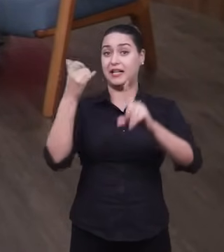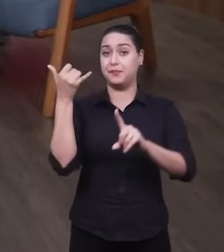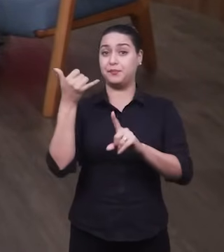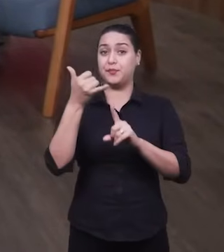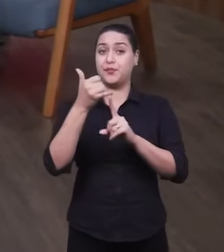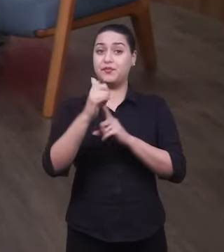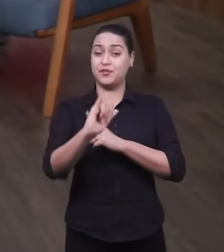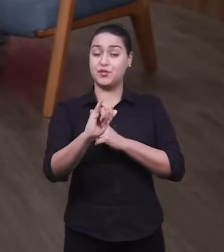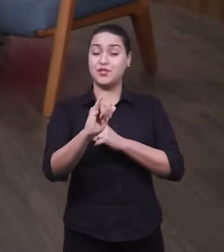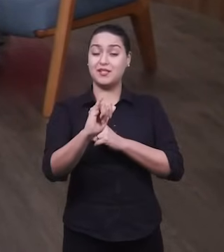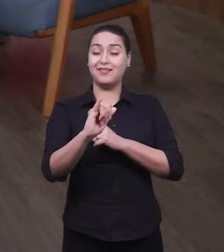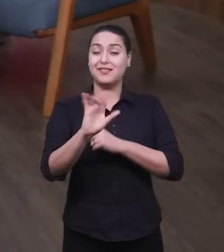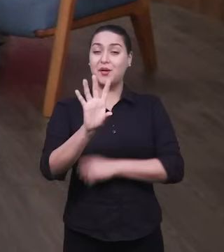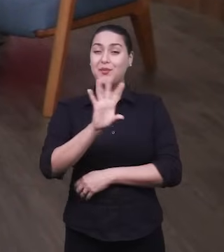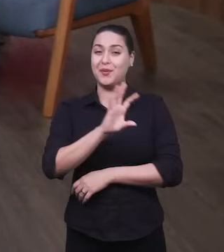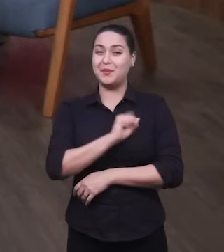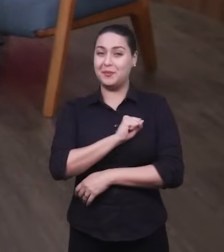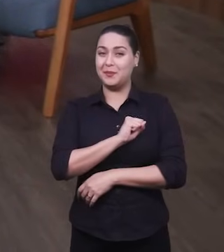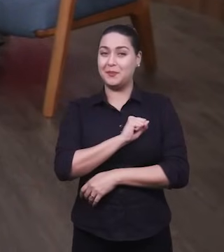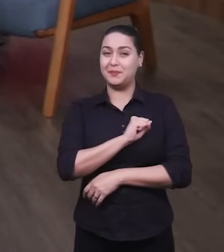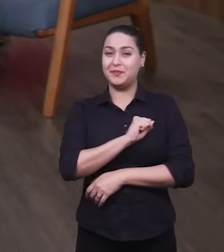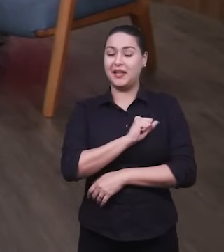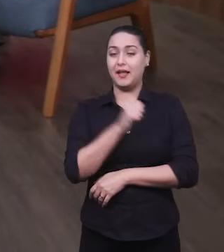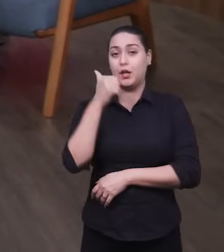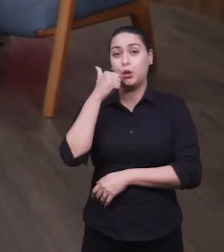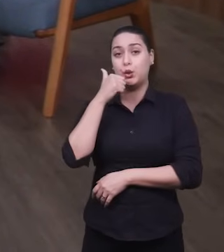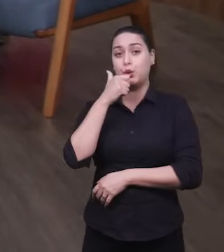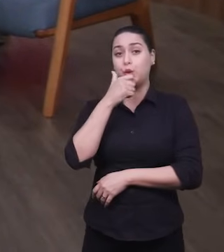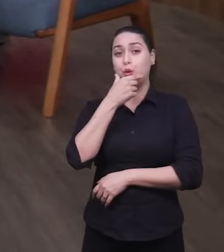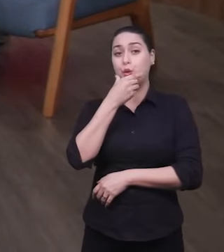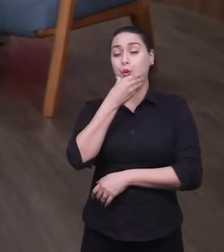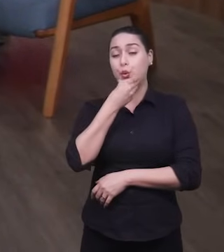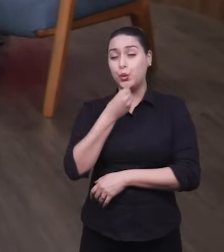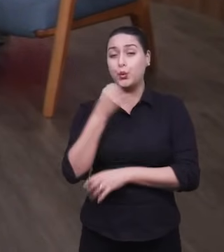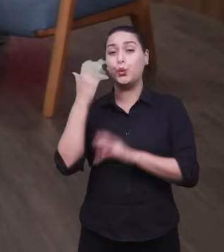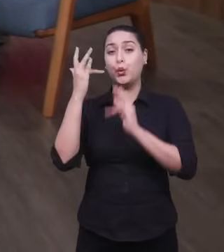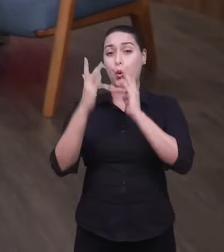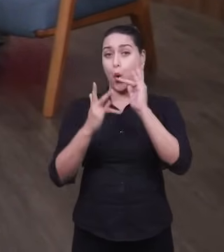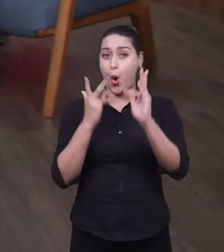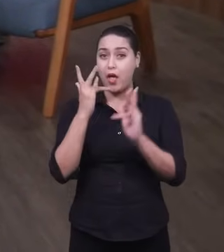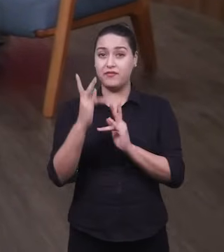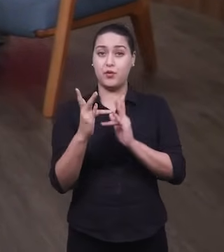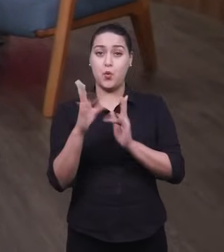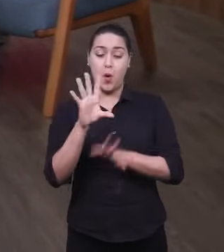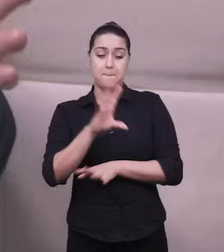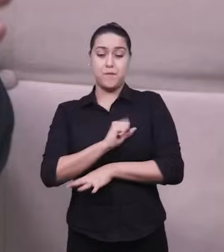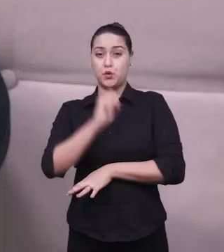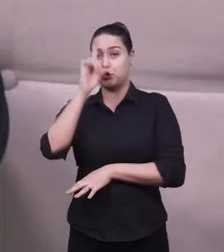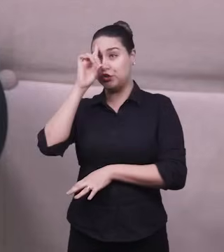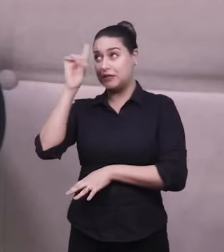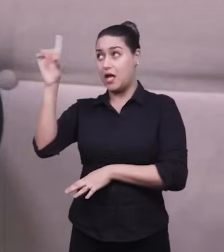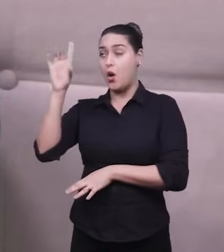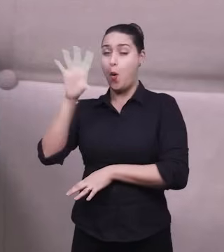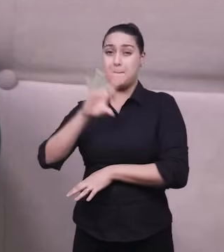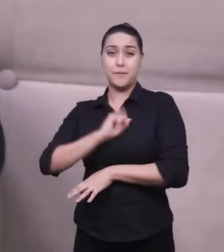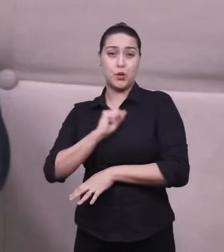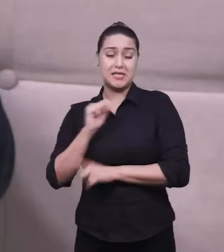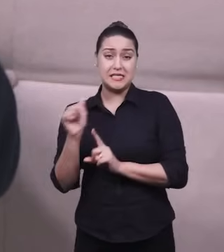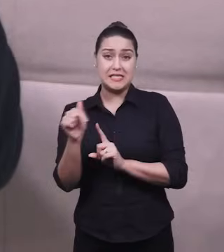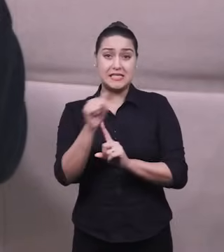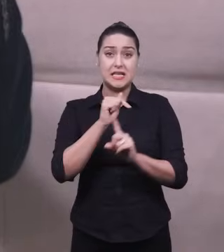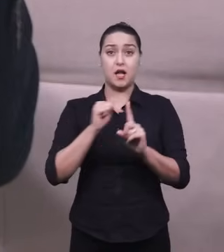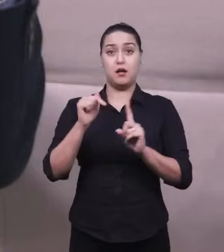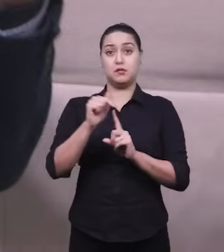Cantares profetiza a respeito deste amor, do noivo, este amor divino, né? Este amor